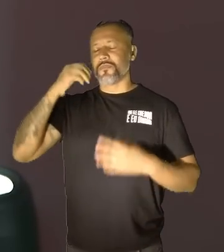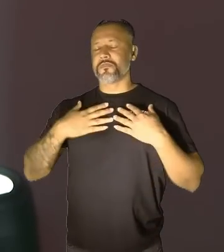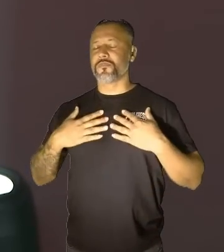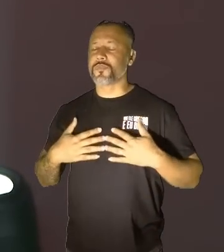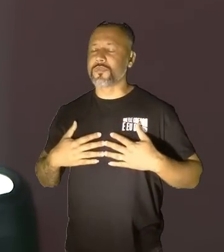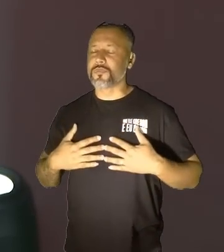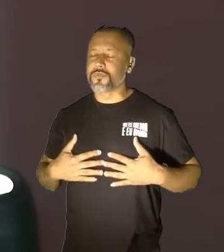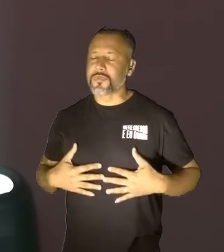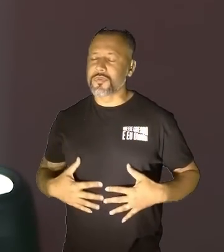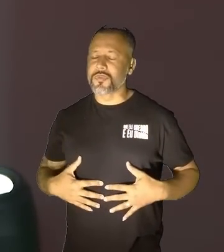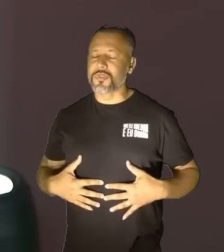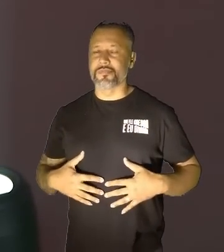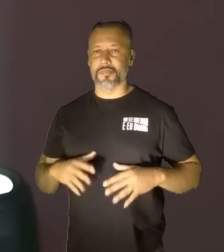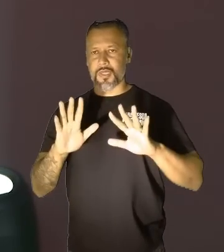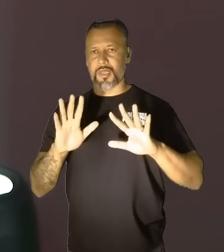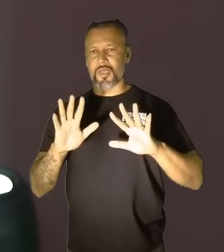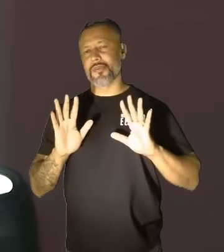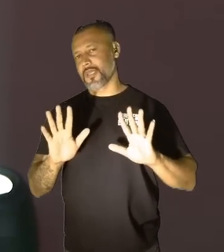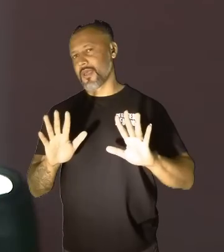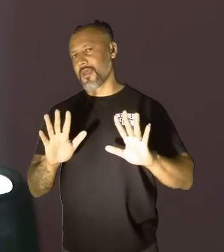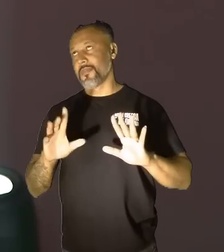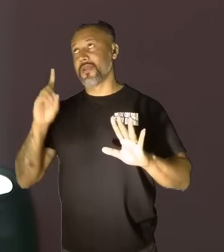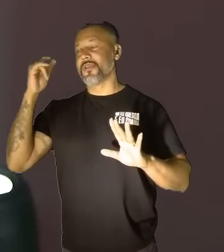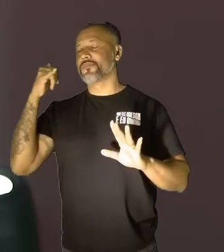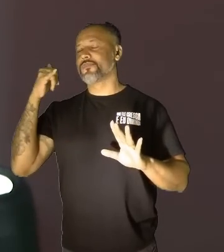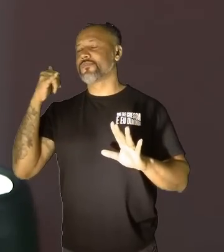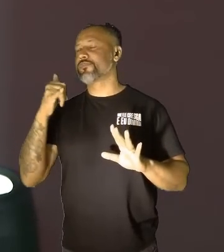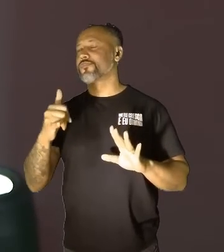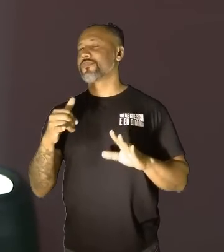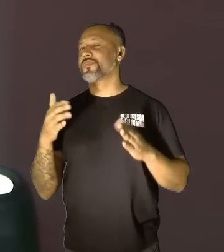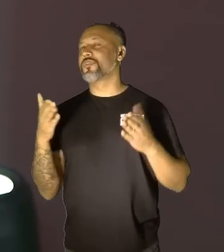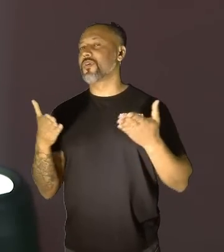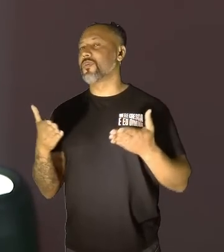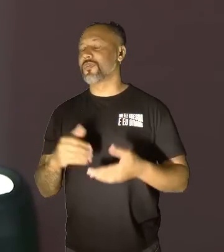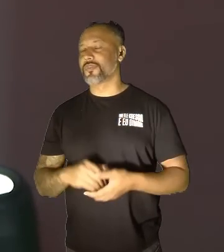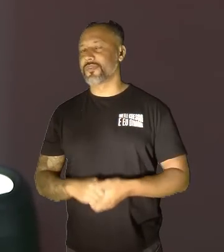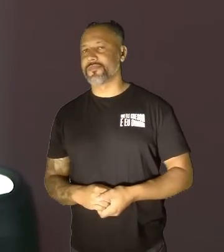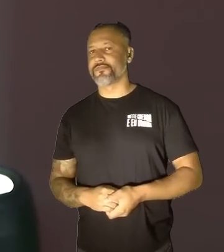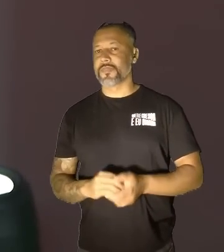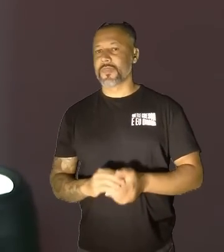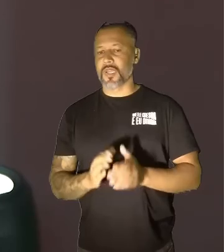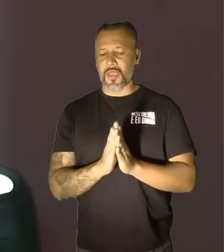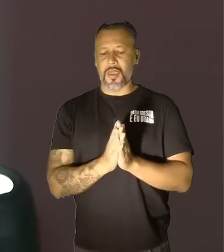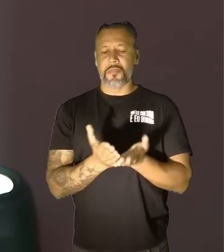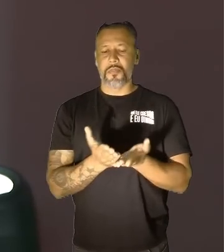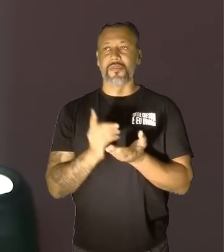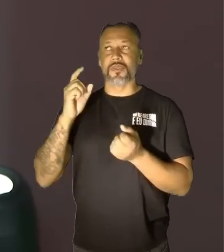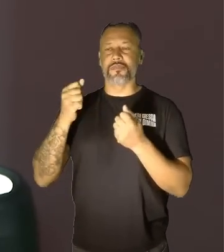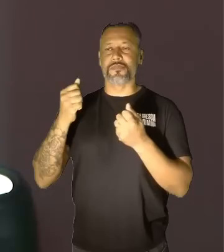hoje. Em 1 Samuel capítulo 3, versículo 10, fala assim: o Senhor